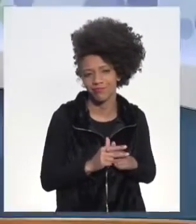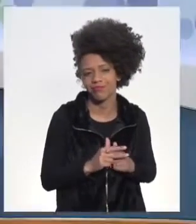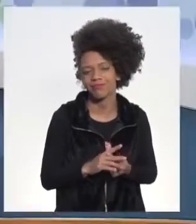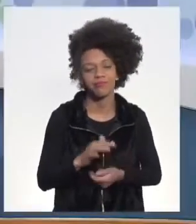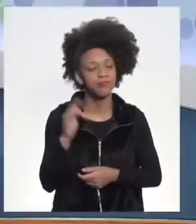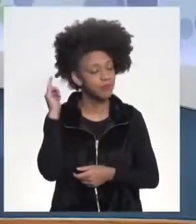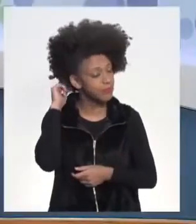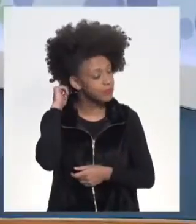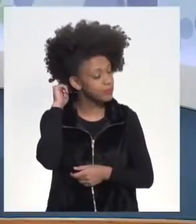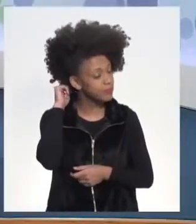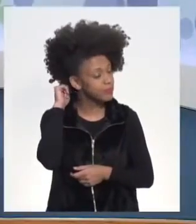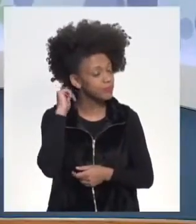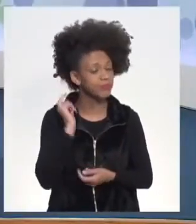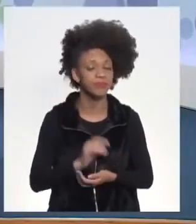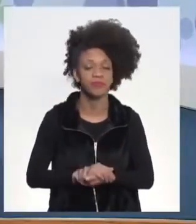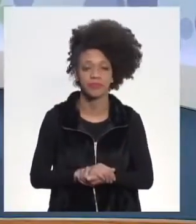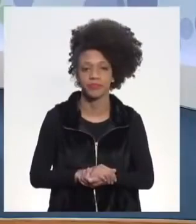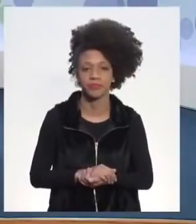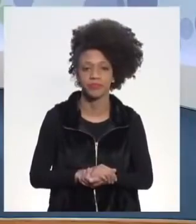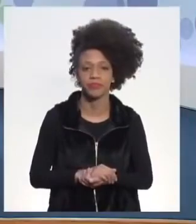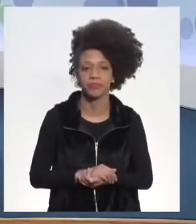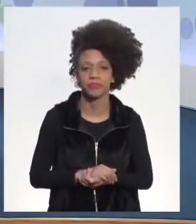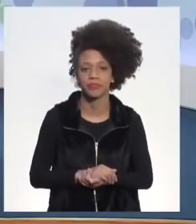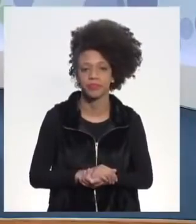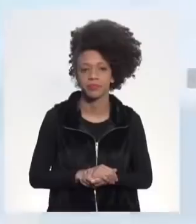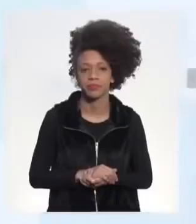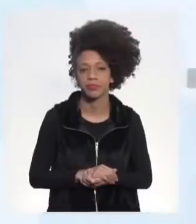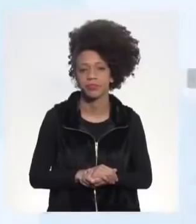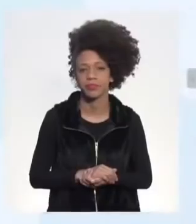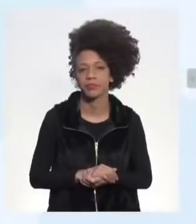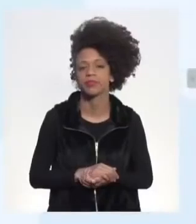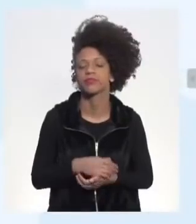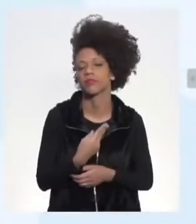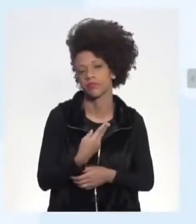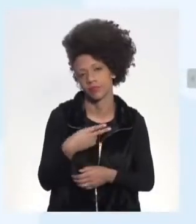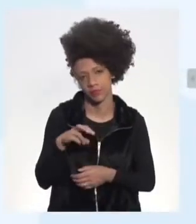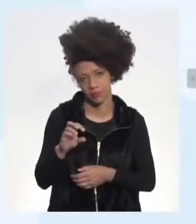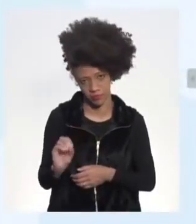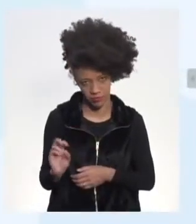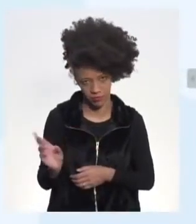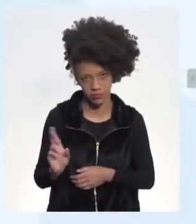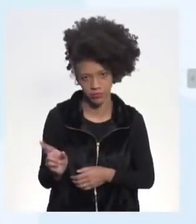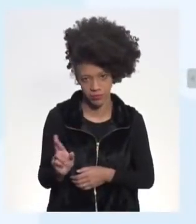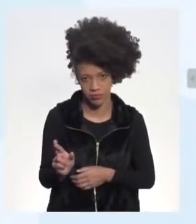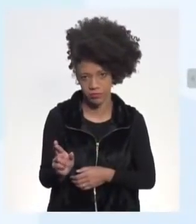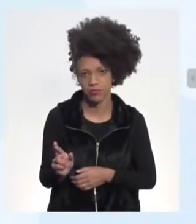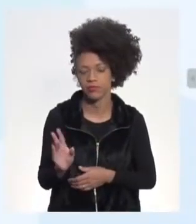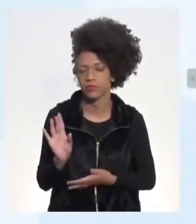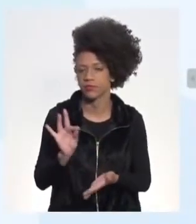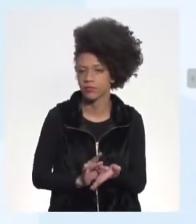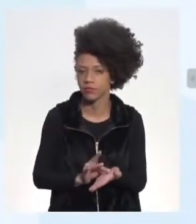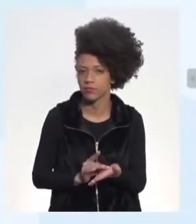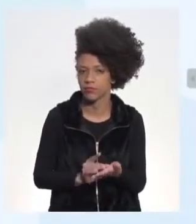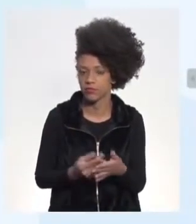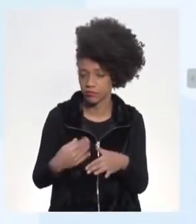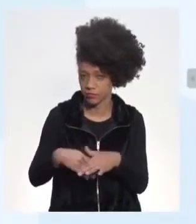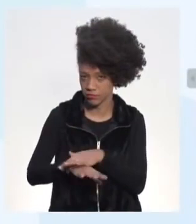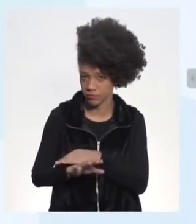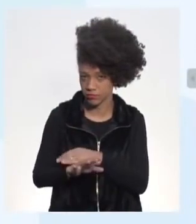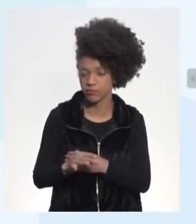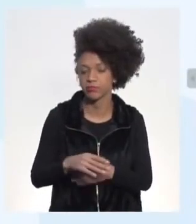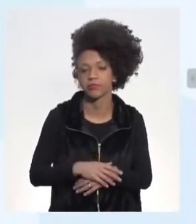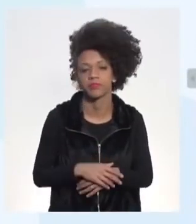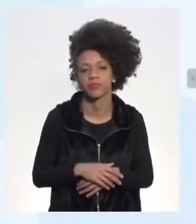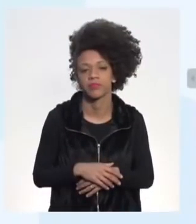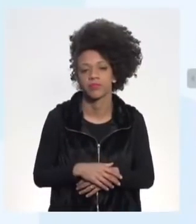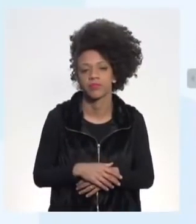aqui. A gente tira de onde? Dos R$250, que é o preço do tênis. Primeira